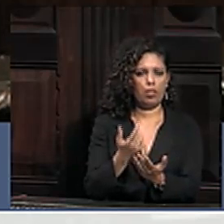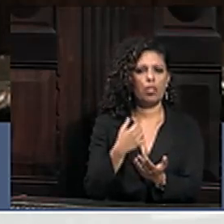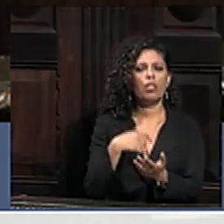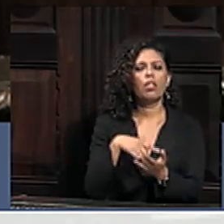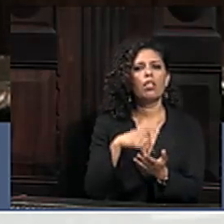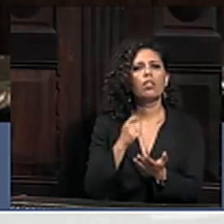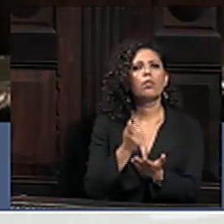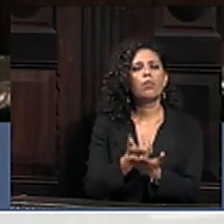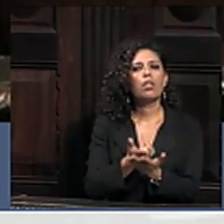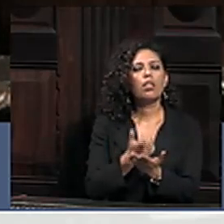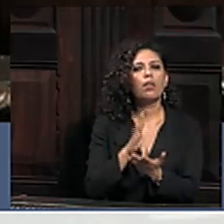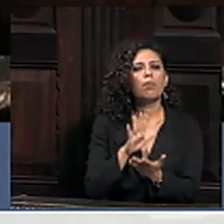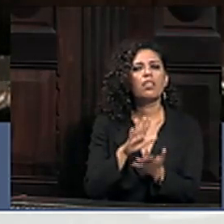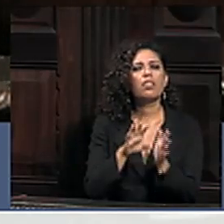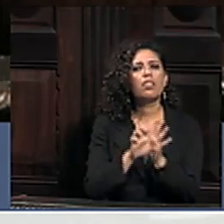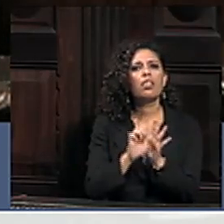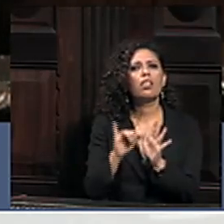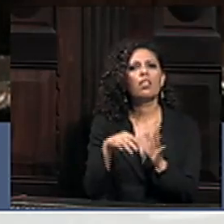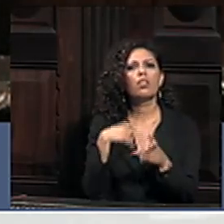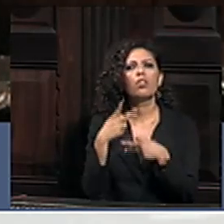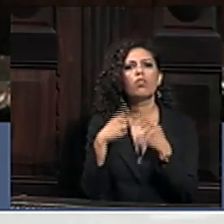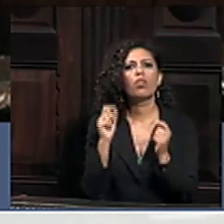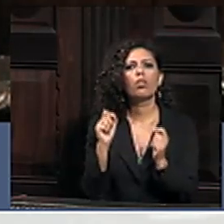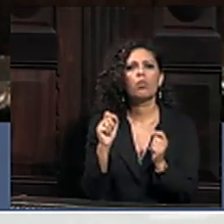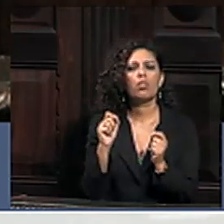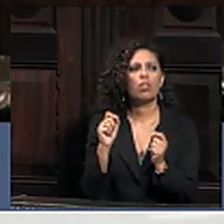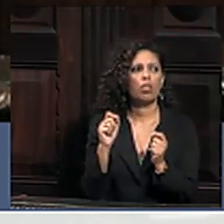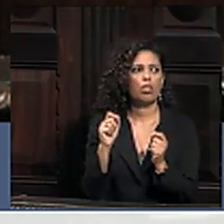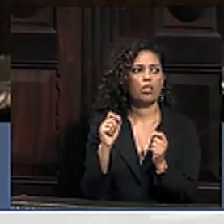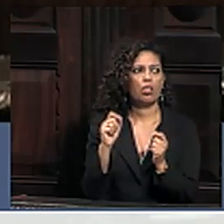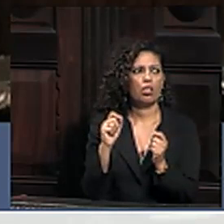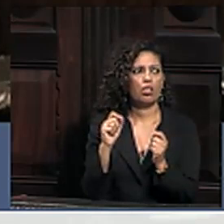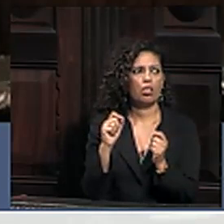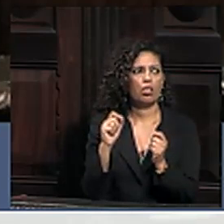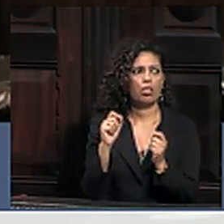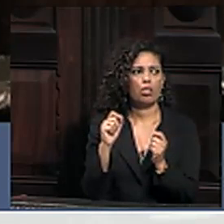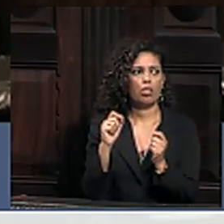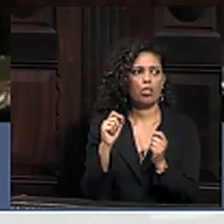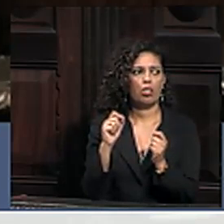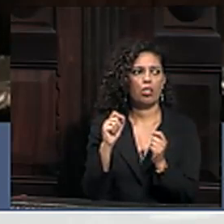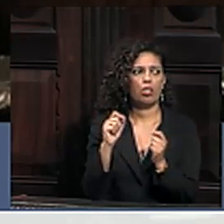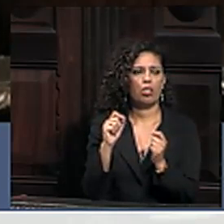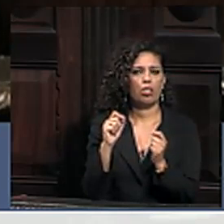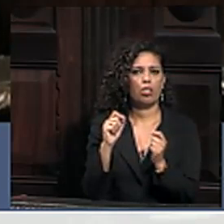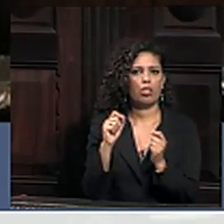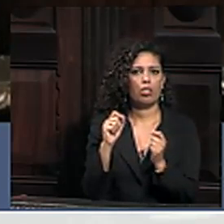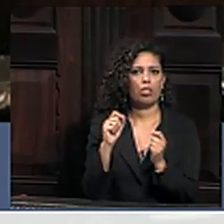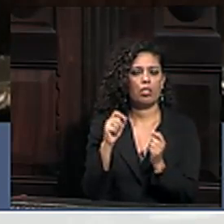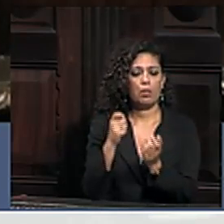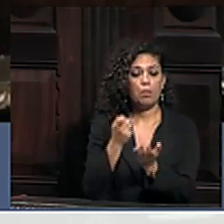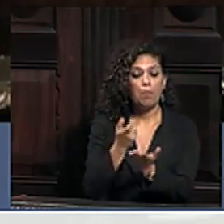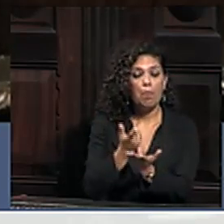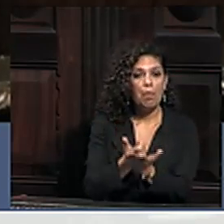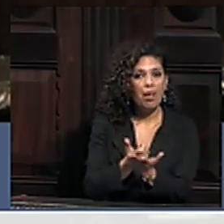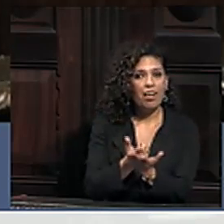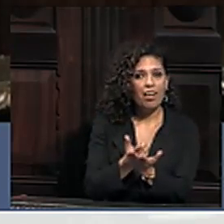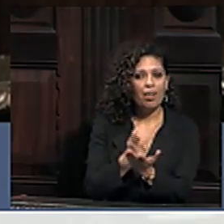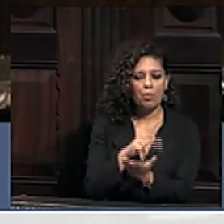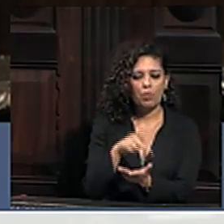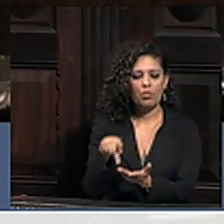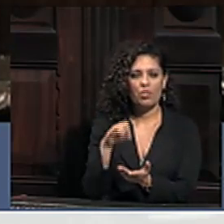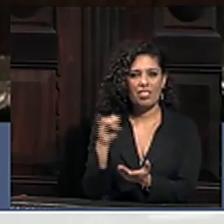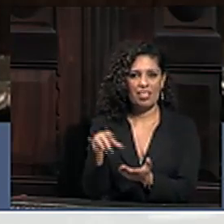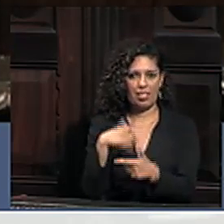que disciplina a dupla regência não permite, veda, portanto, que a dupla regência seja paga ao professor em